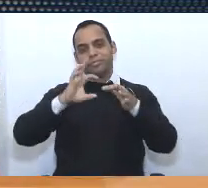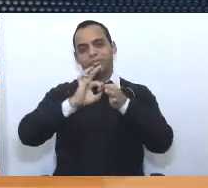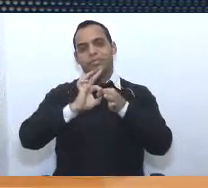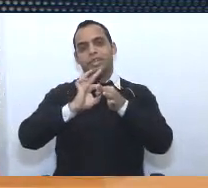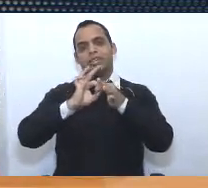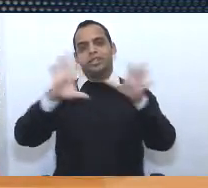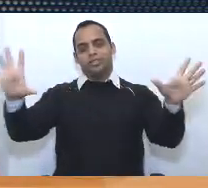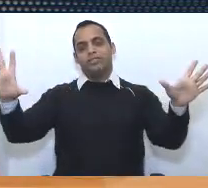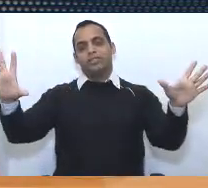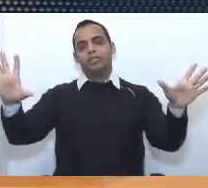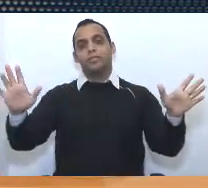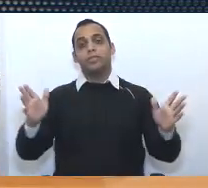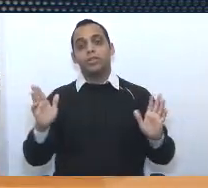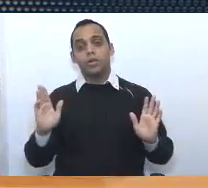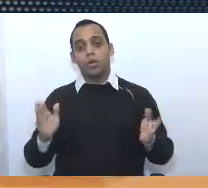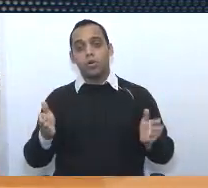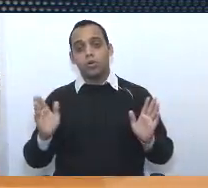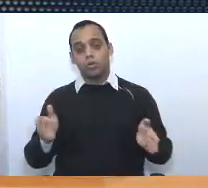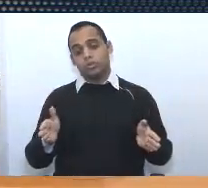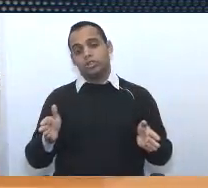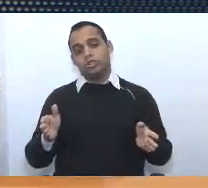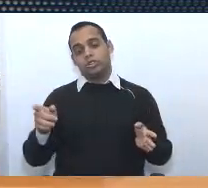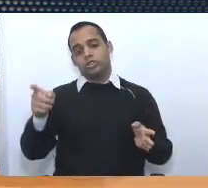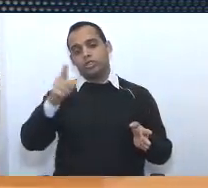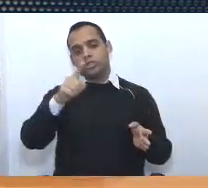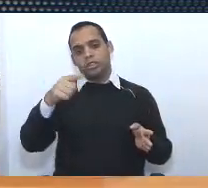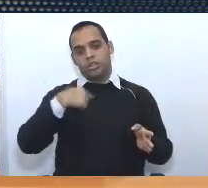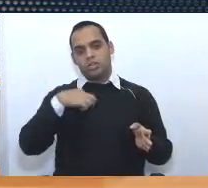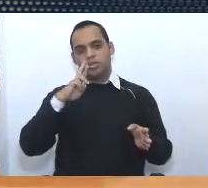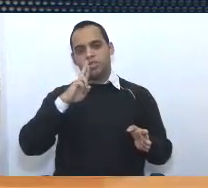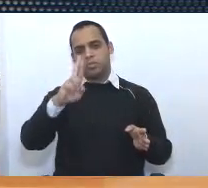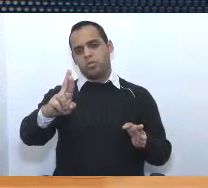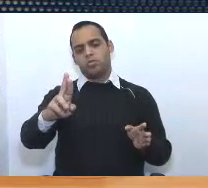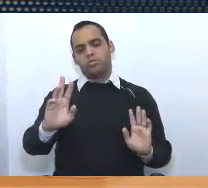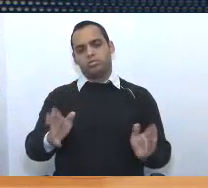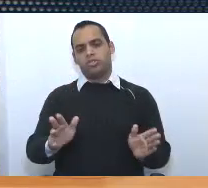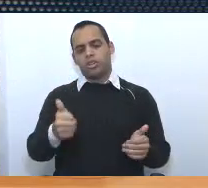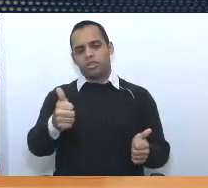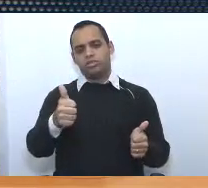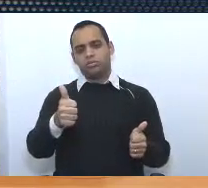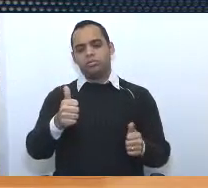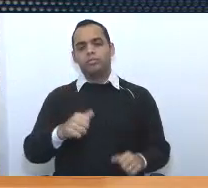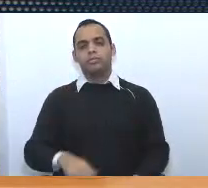hoje mesmo e vou te dar o retorno hoje ainda sobre isso. E